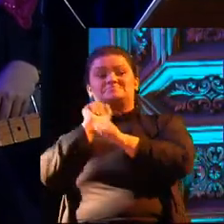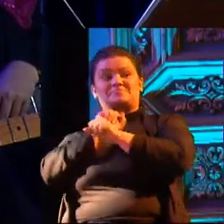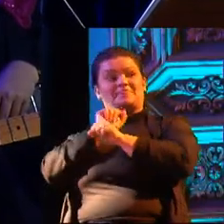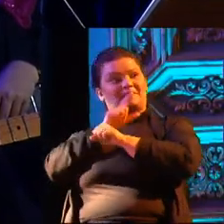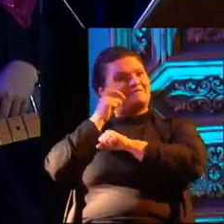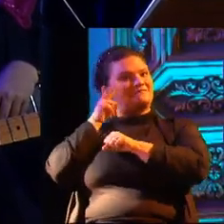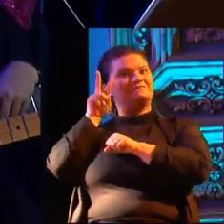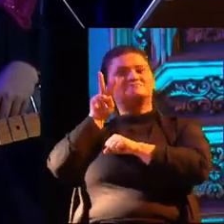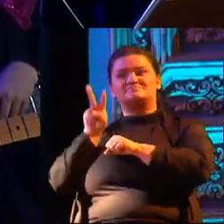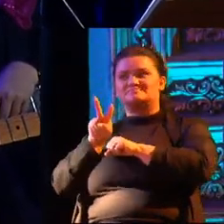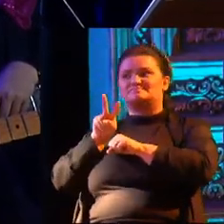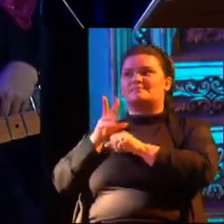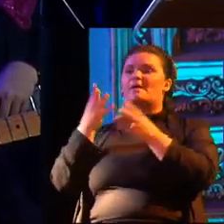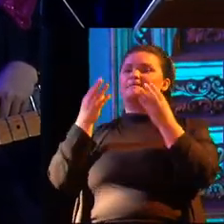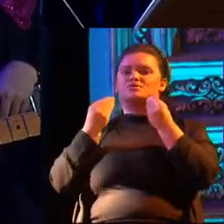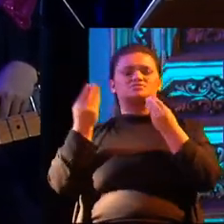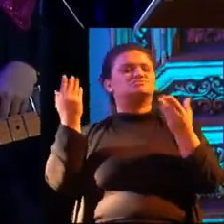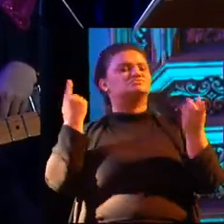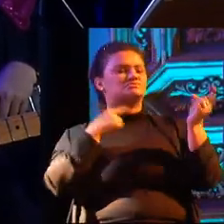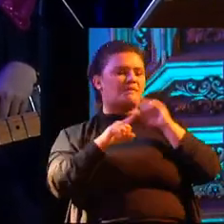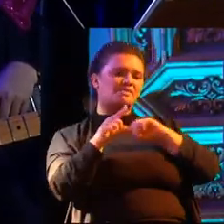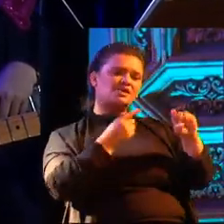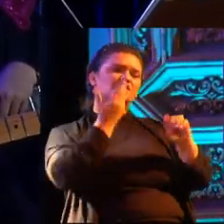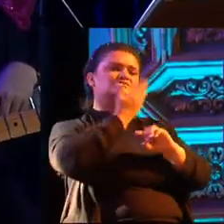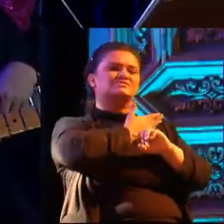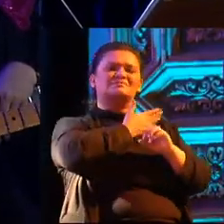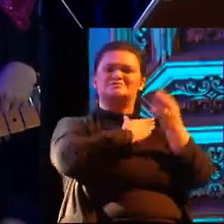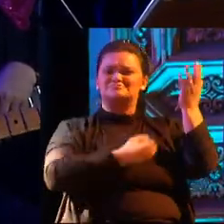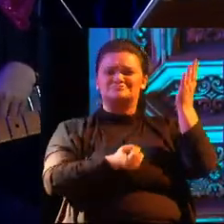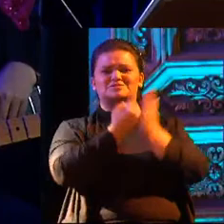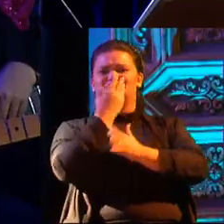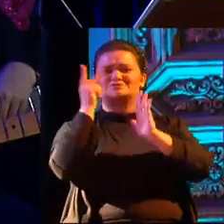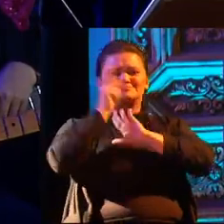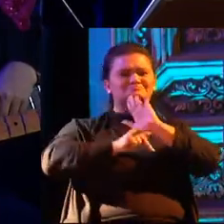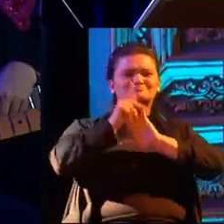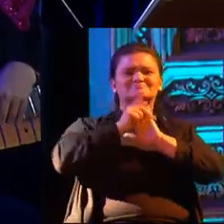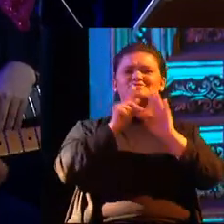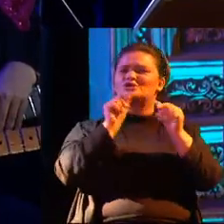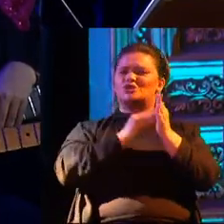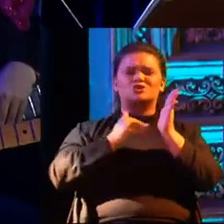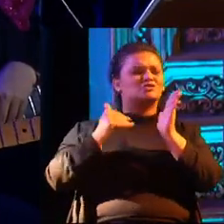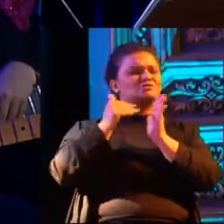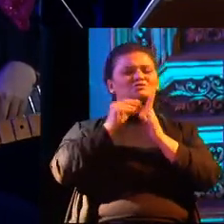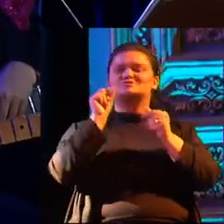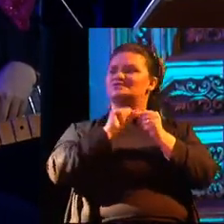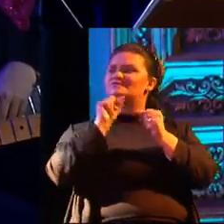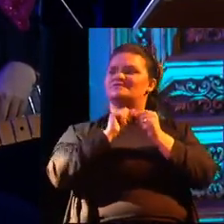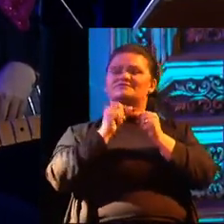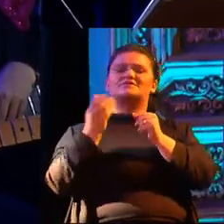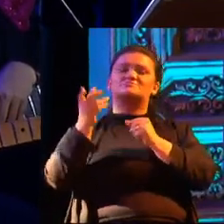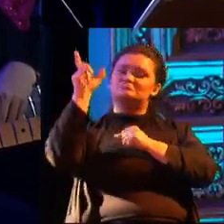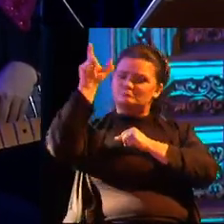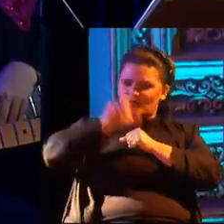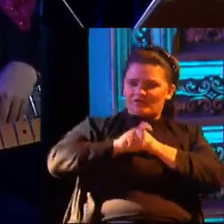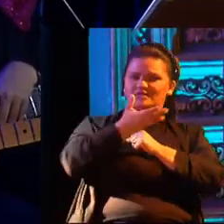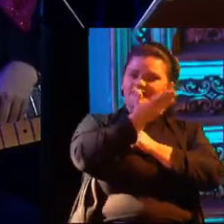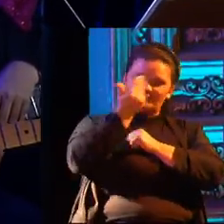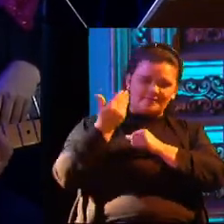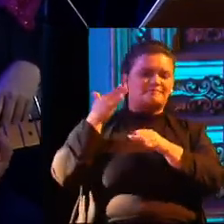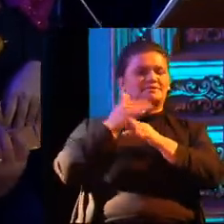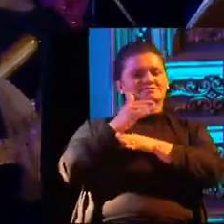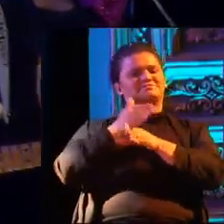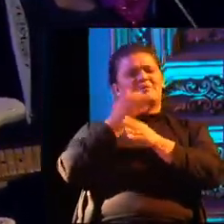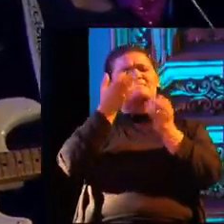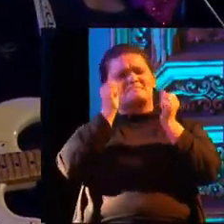lá. Músicos, amigos, produtores, toda a galera que faz a música do nosso estado é convidada para estar lá conosco. Quem quiser subir, dar uma palhinha